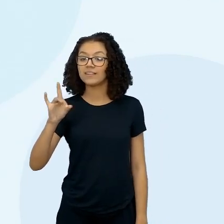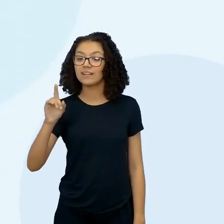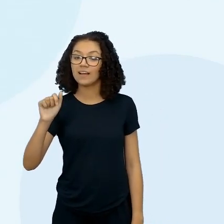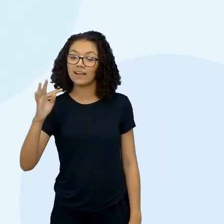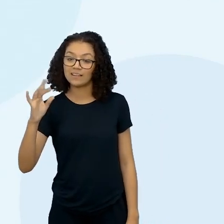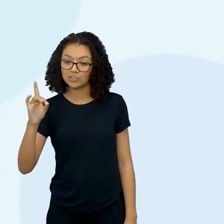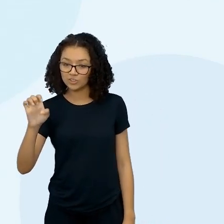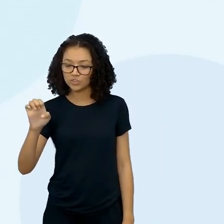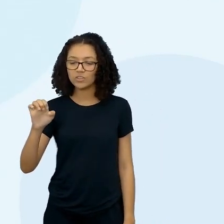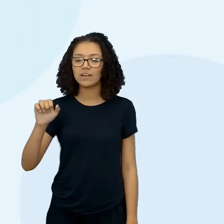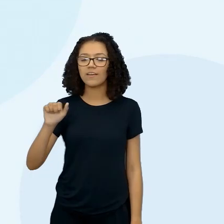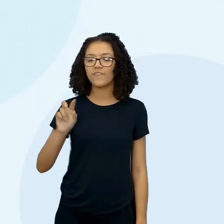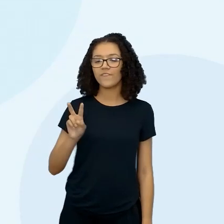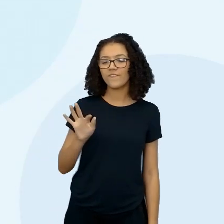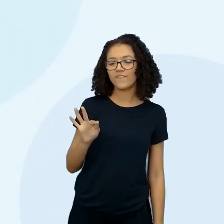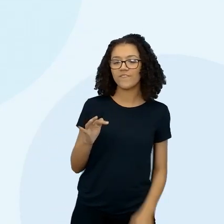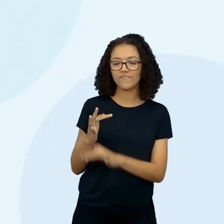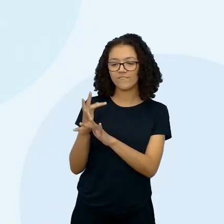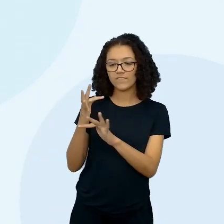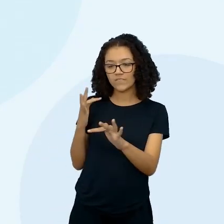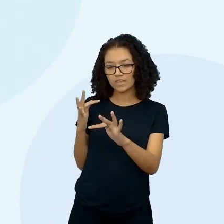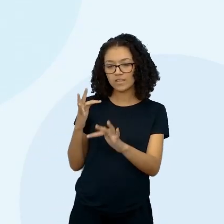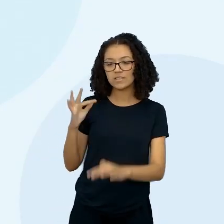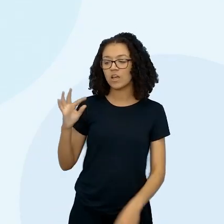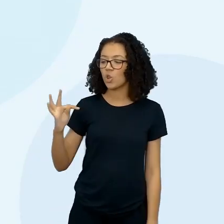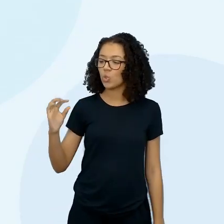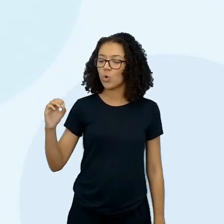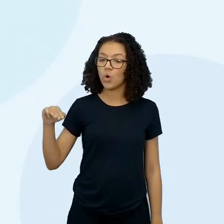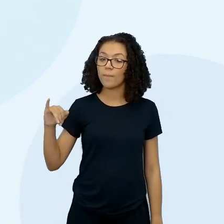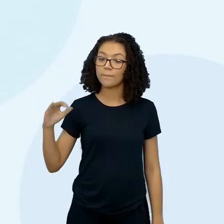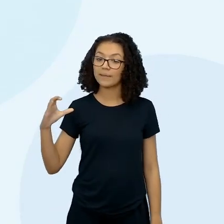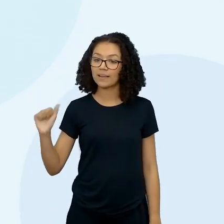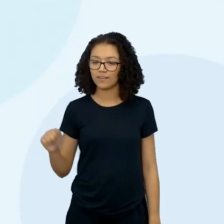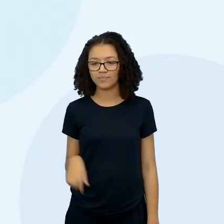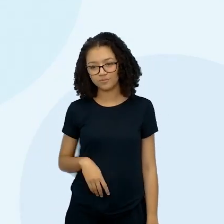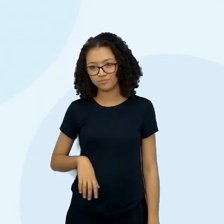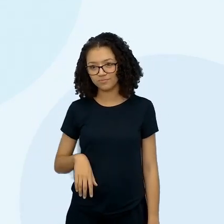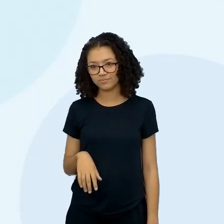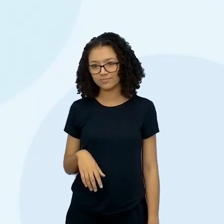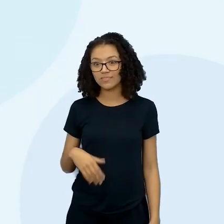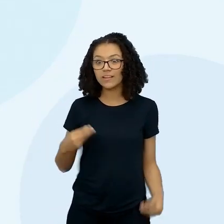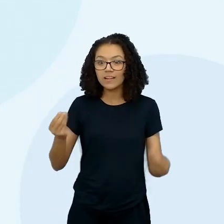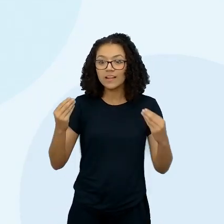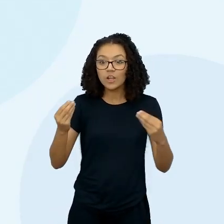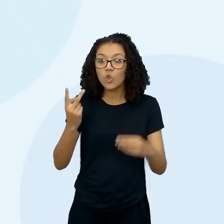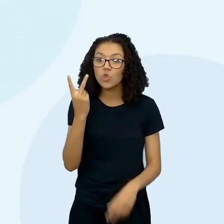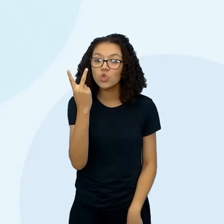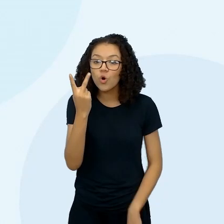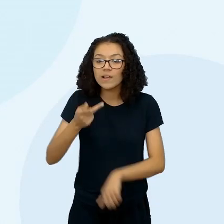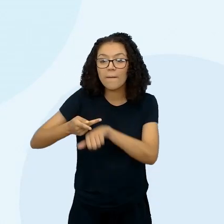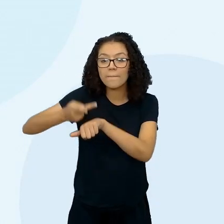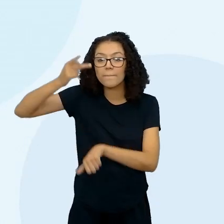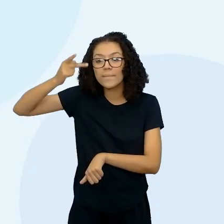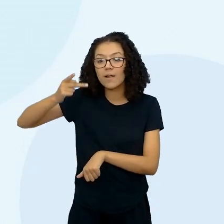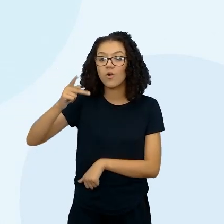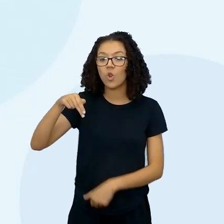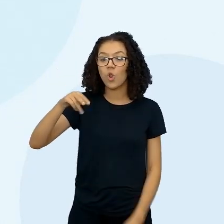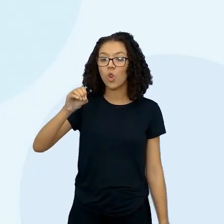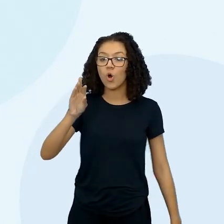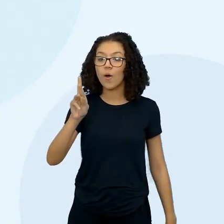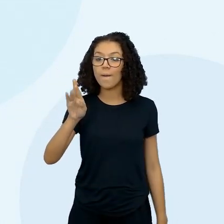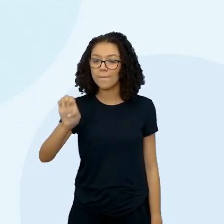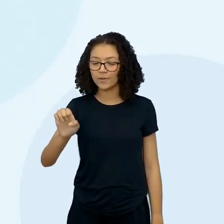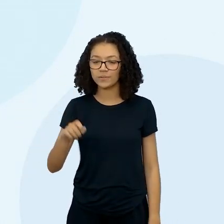prêmios Nobel, né? Uma mulher. É a primeira. 2 prêmios Nobel. Vocês sabiam também que a filha